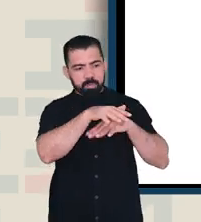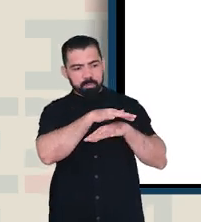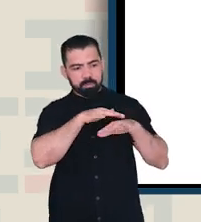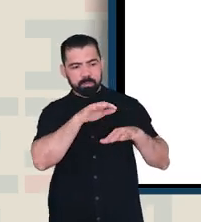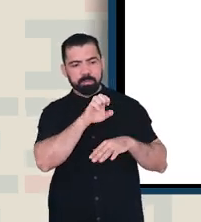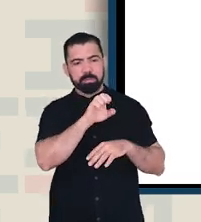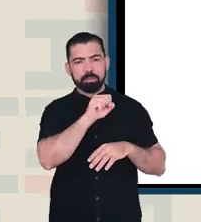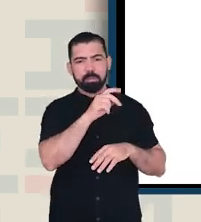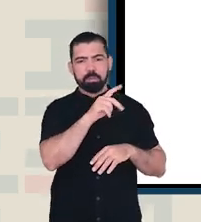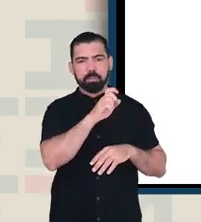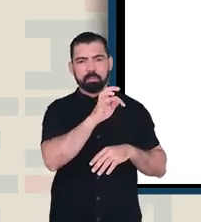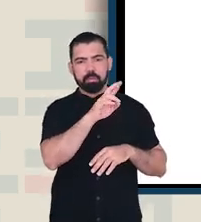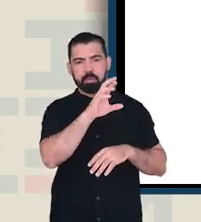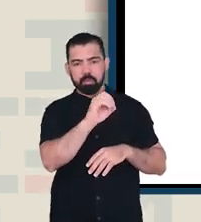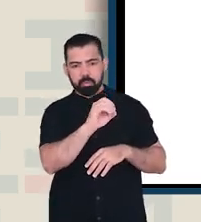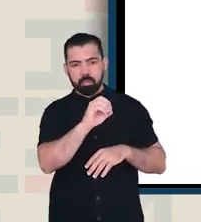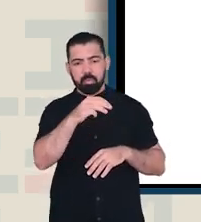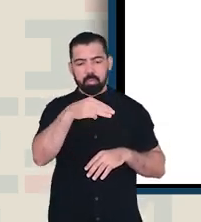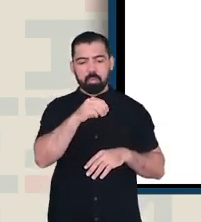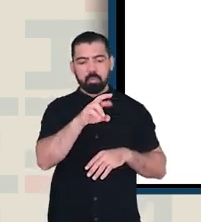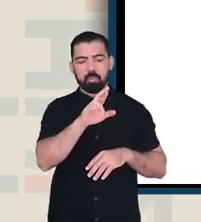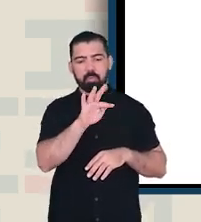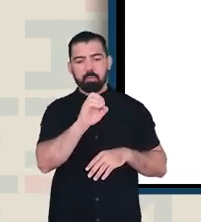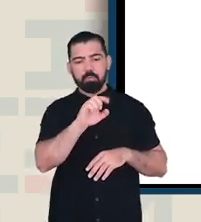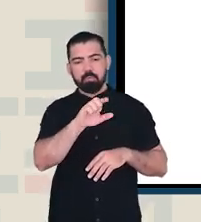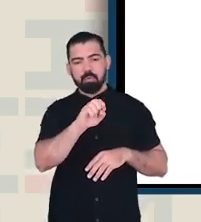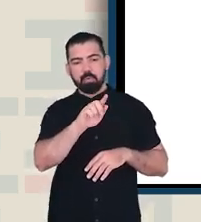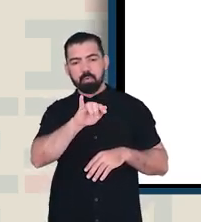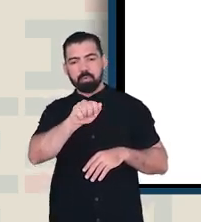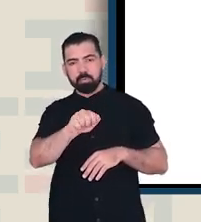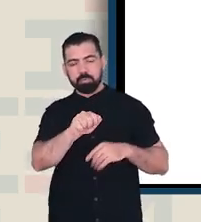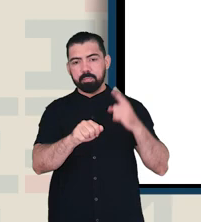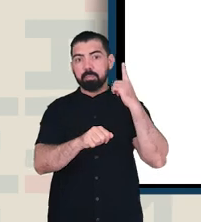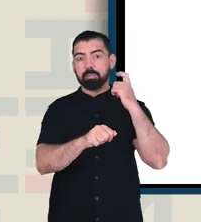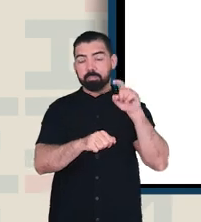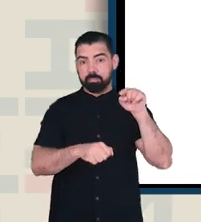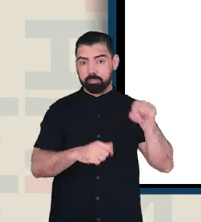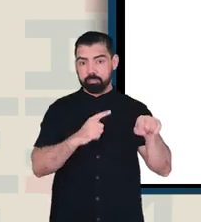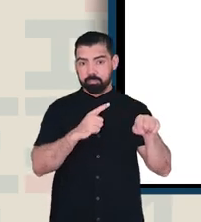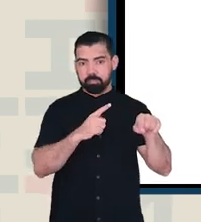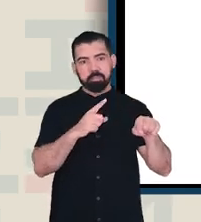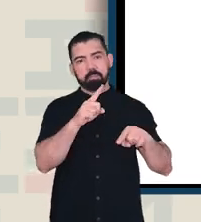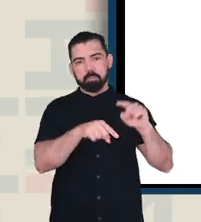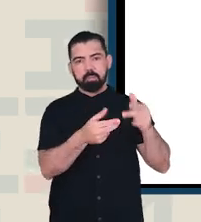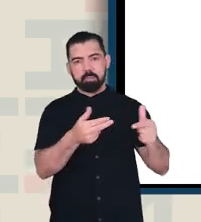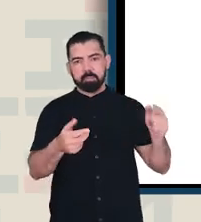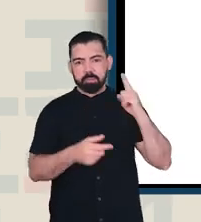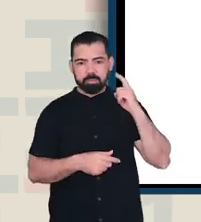espectromorfologia. Espectromorfologia seria igual a um som, um objeto